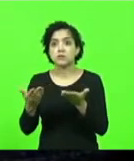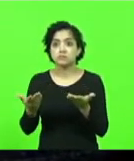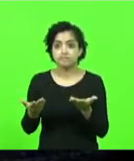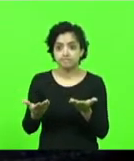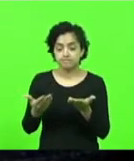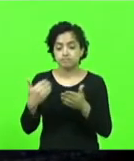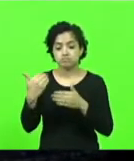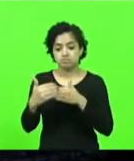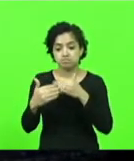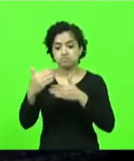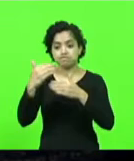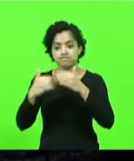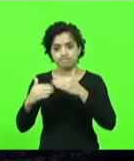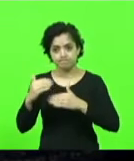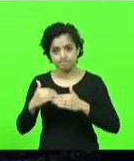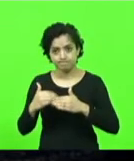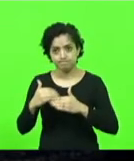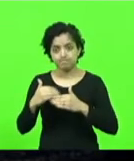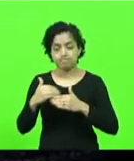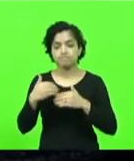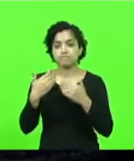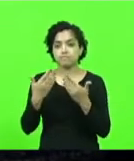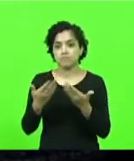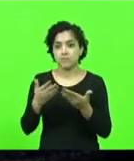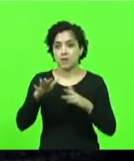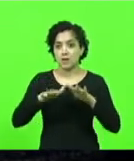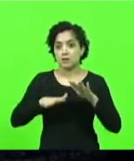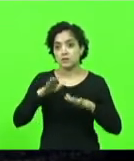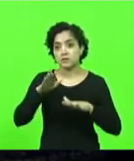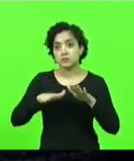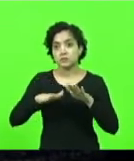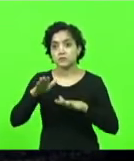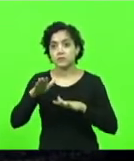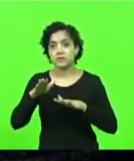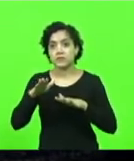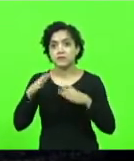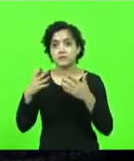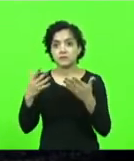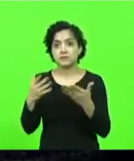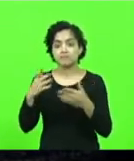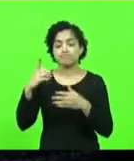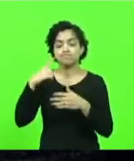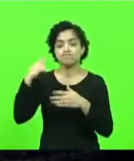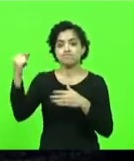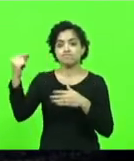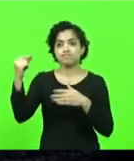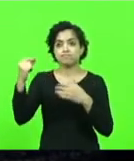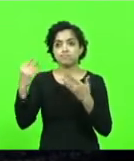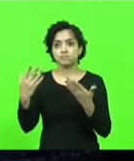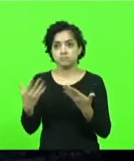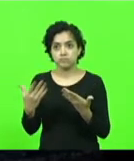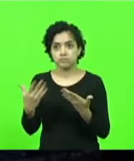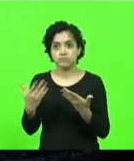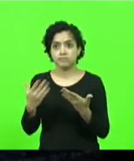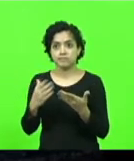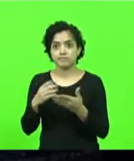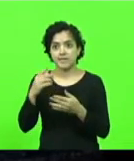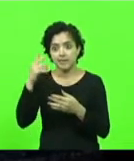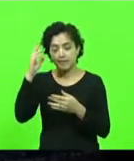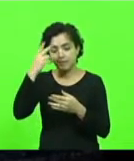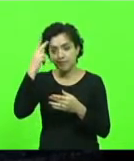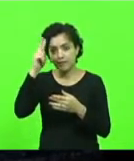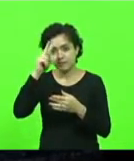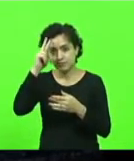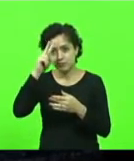subidas e descidas às vezes me achando a escolhida como na barca de Noé